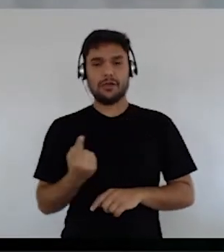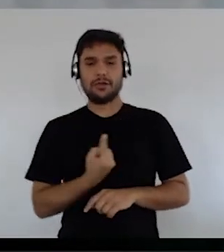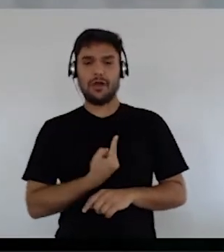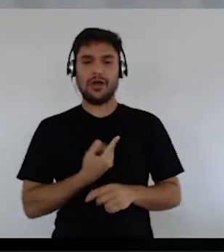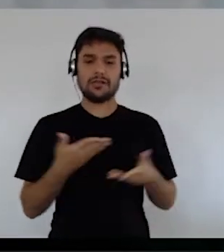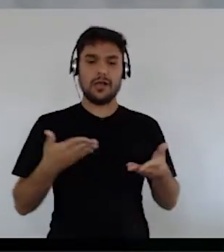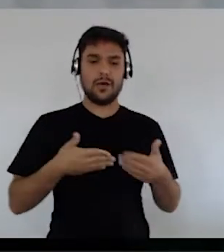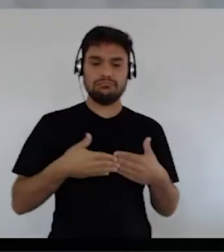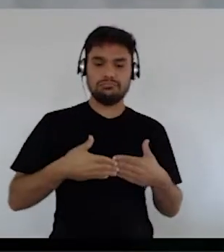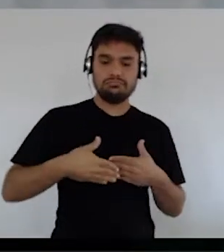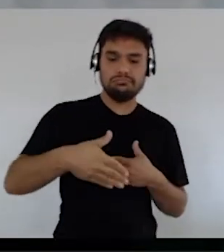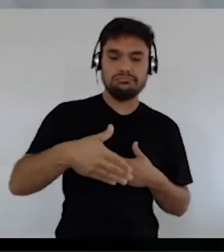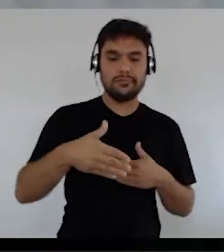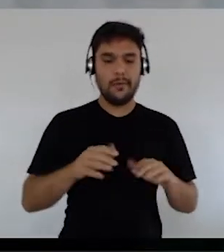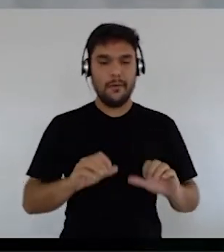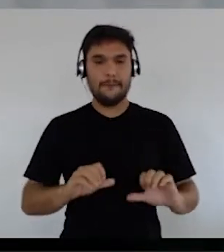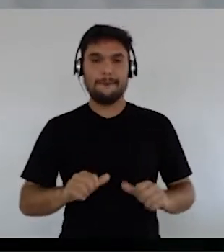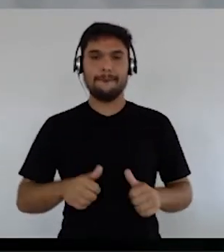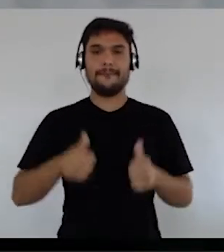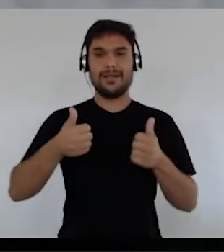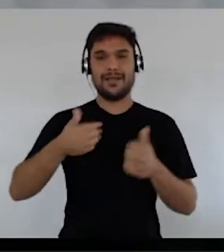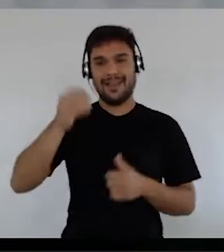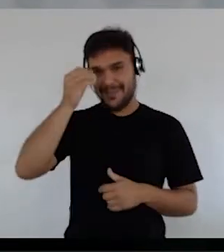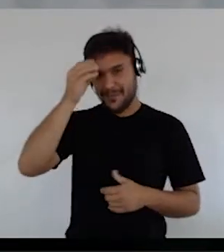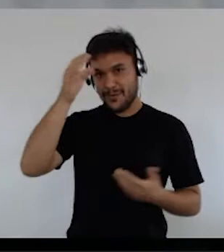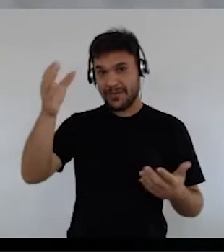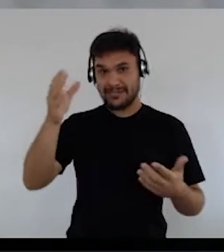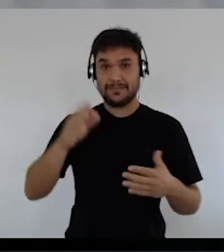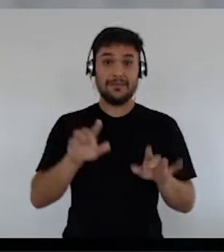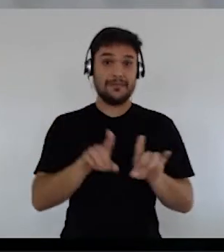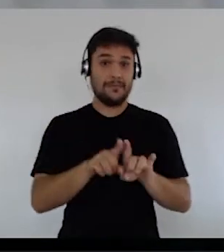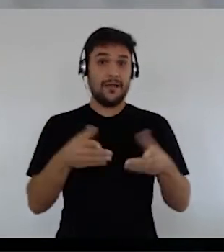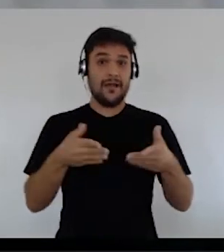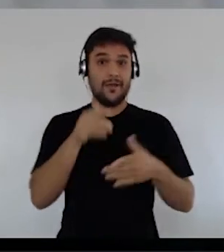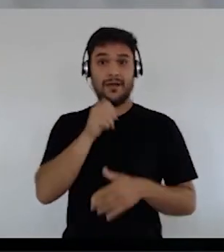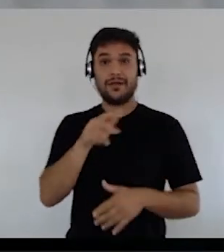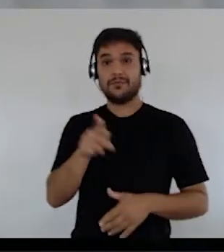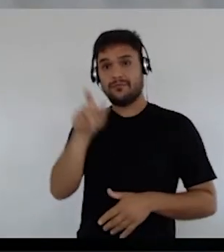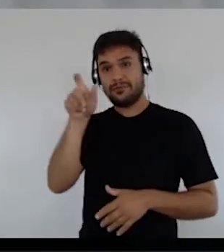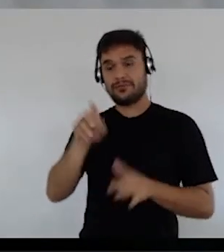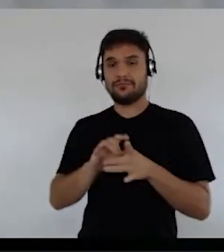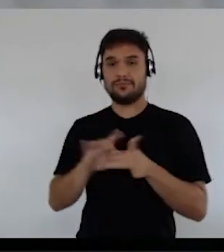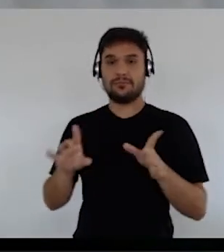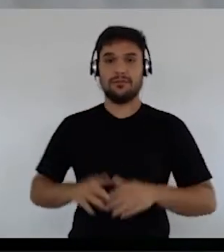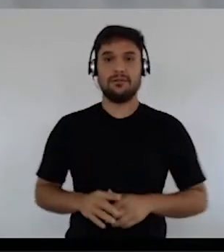os nossos conhecimentos, e passo a palavra para a professora.